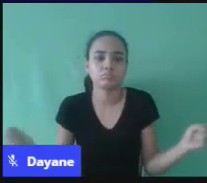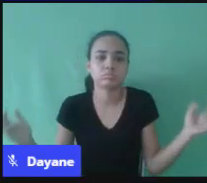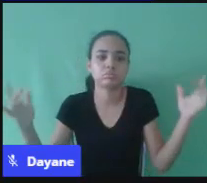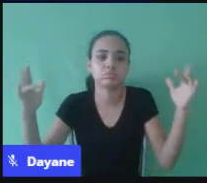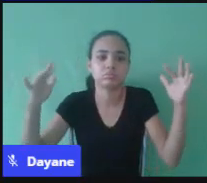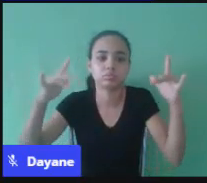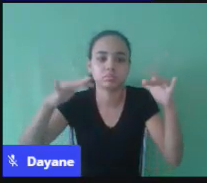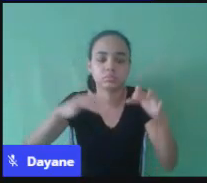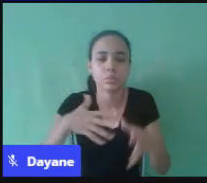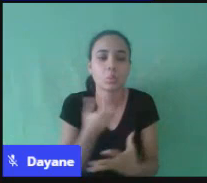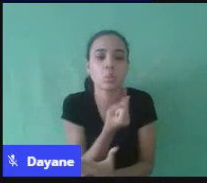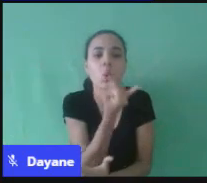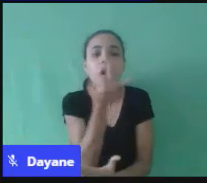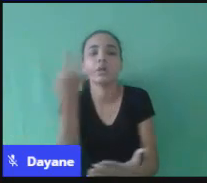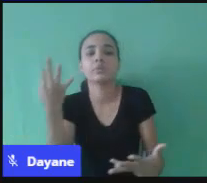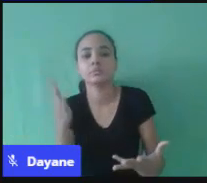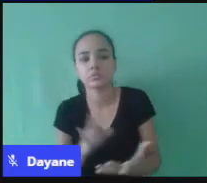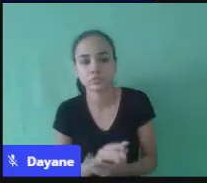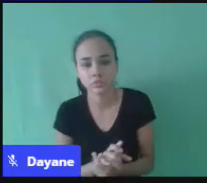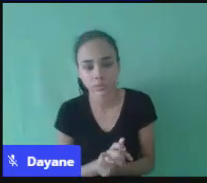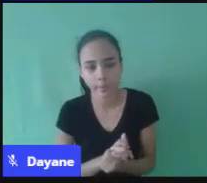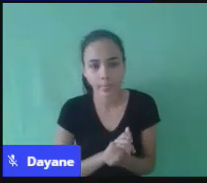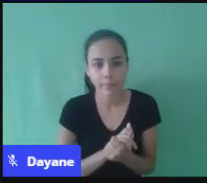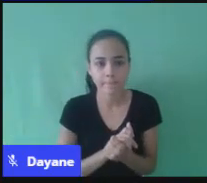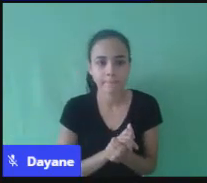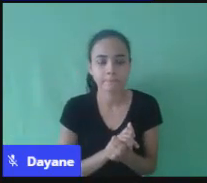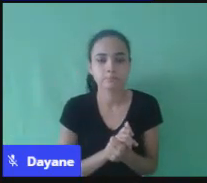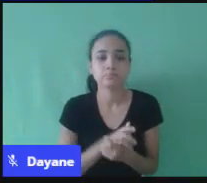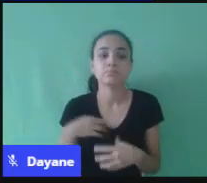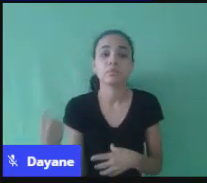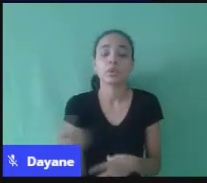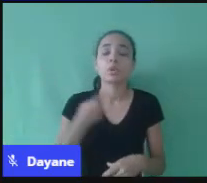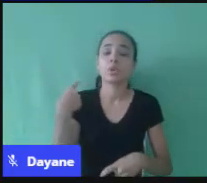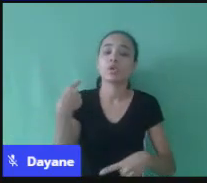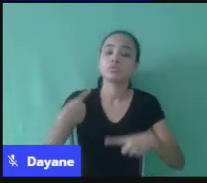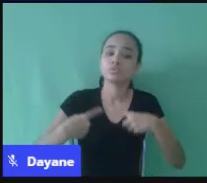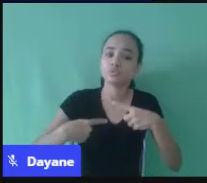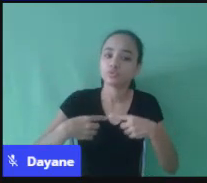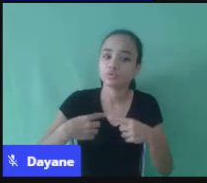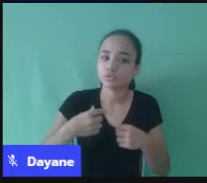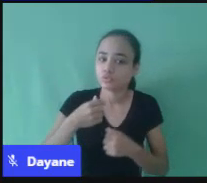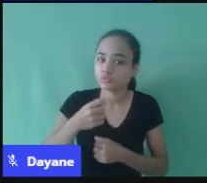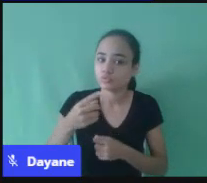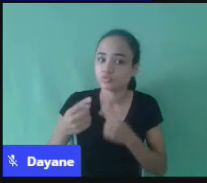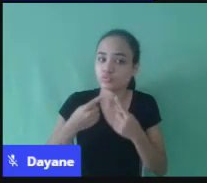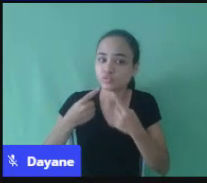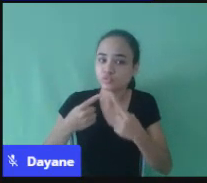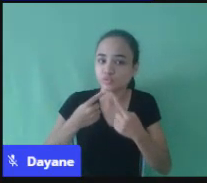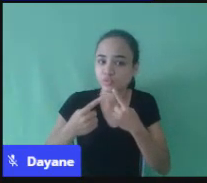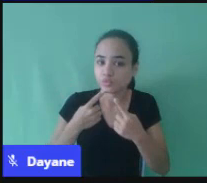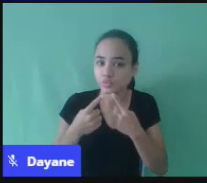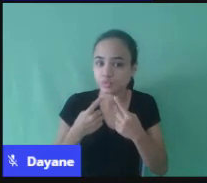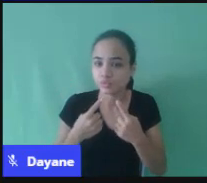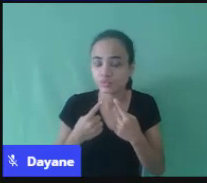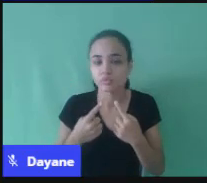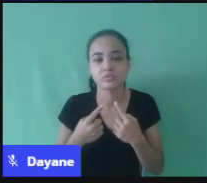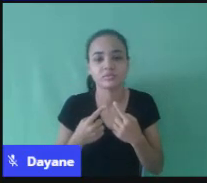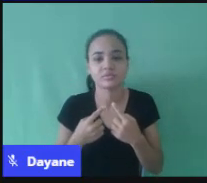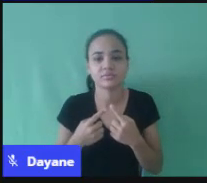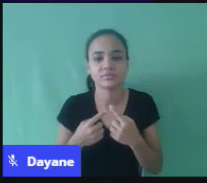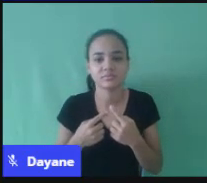presencial, nós vamos dialogando sobre como solucionar, né, as demandas que nos chegam, certo?